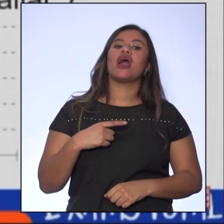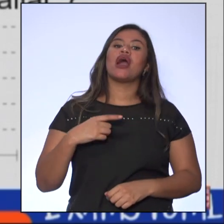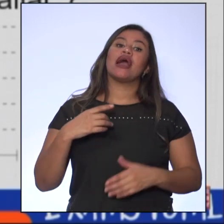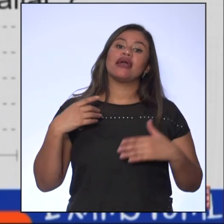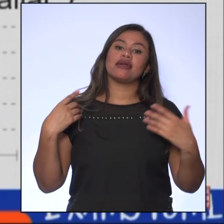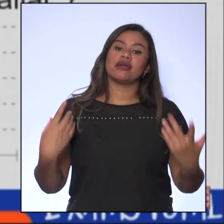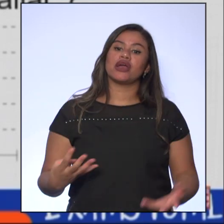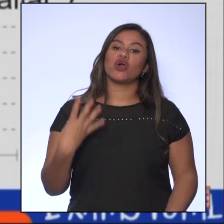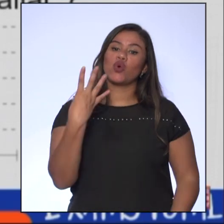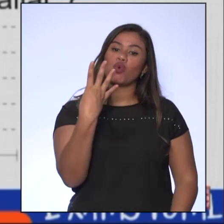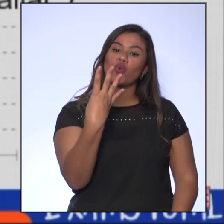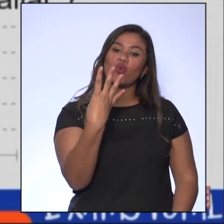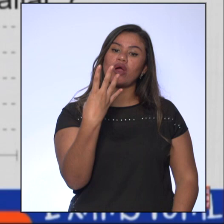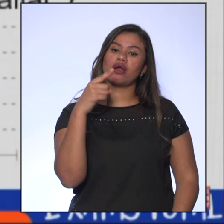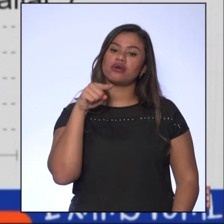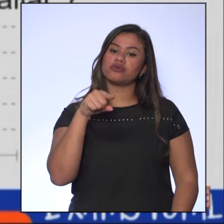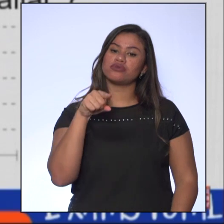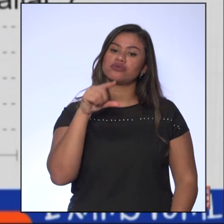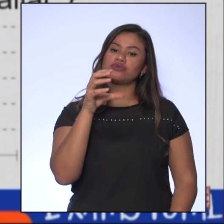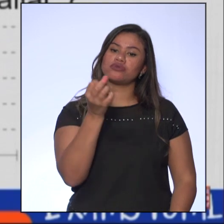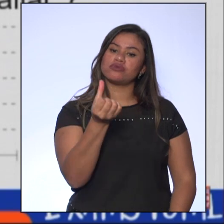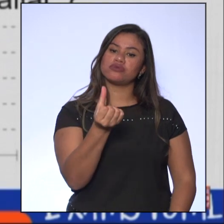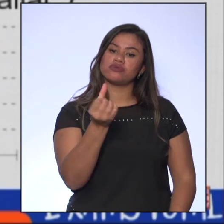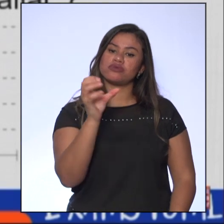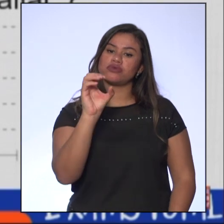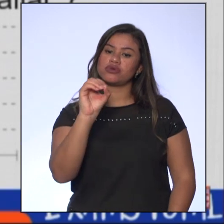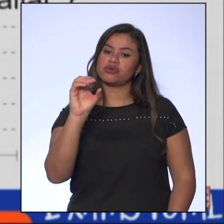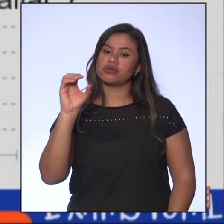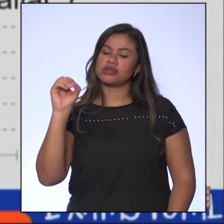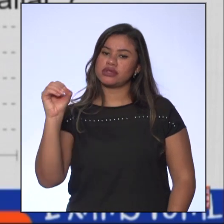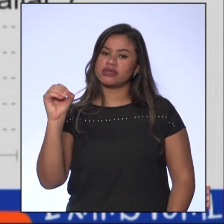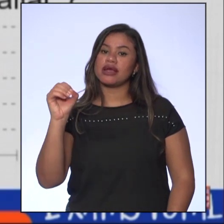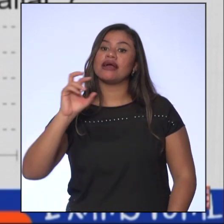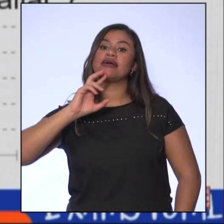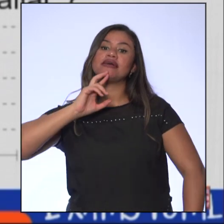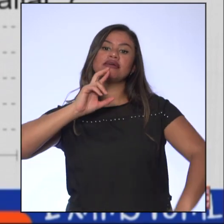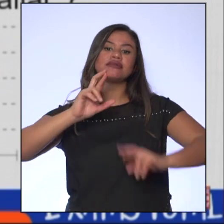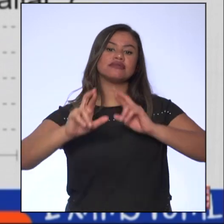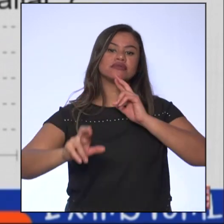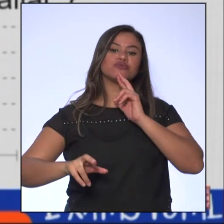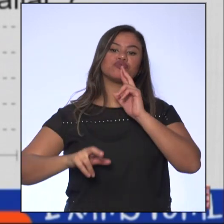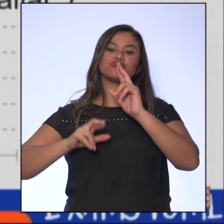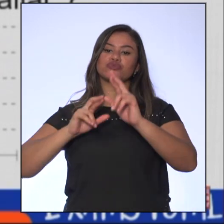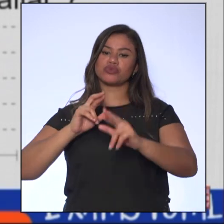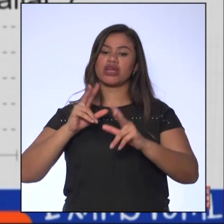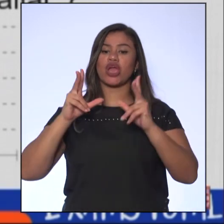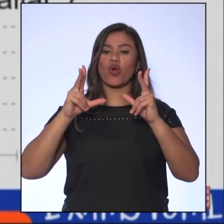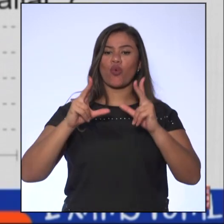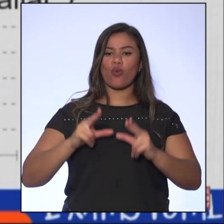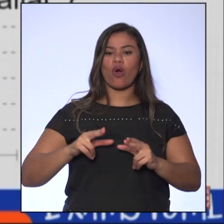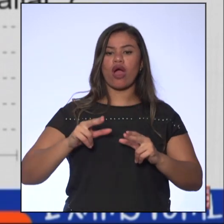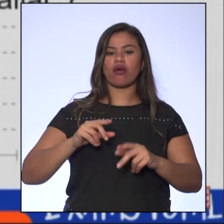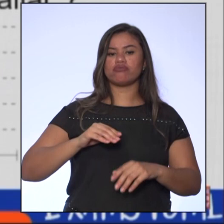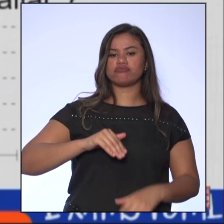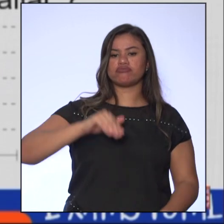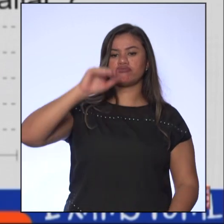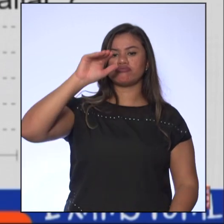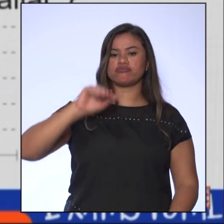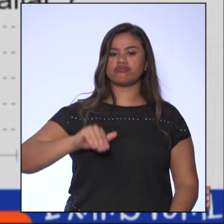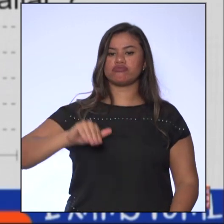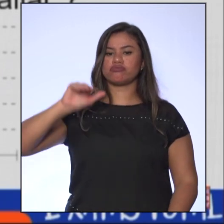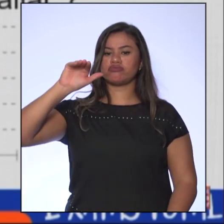4.600 internautas responderam como mostra o gráfico abaixo. Quantas pessoas responderam não